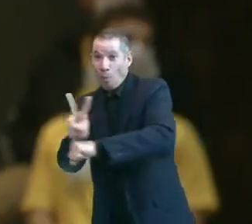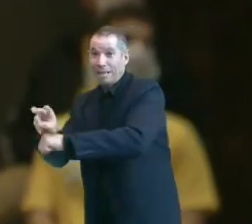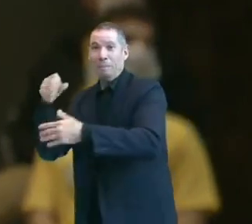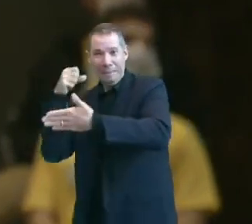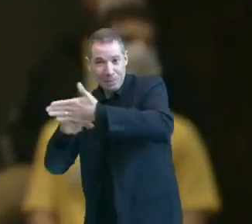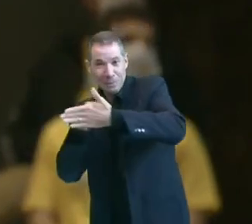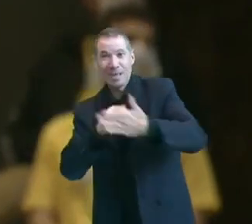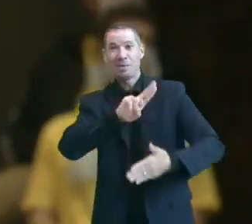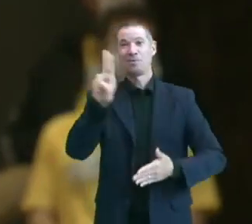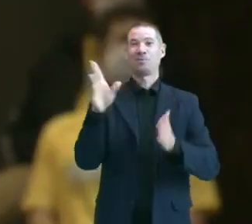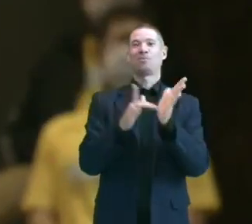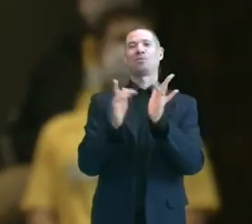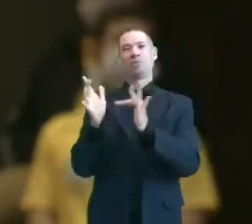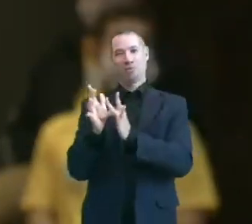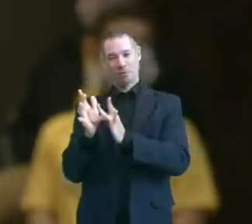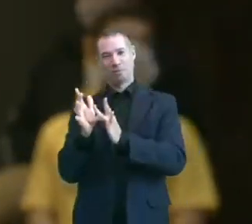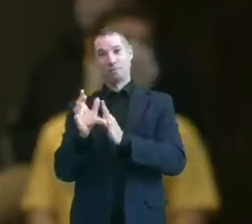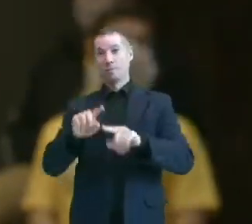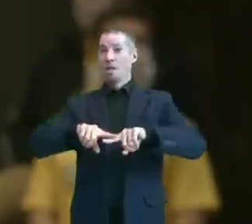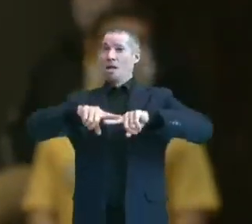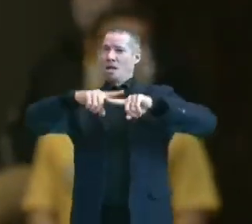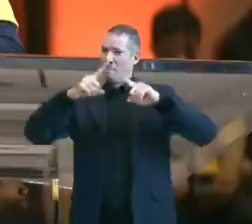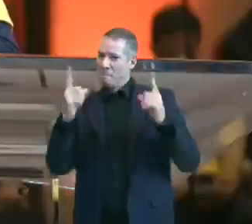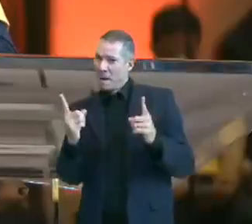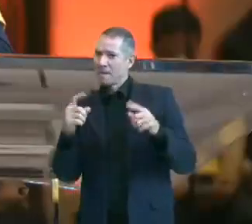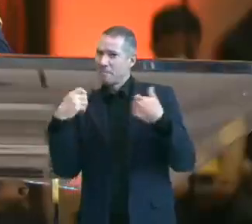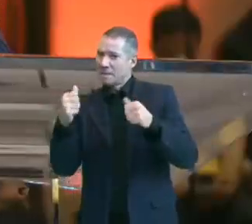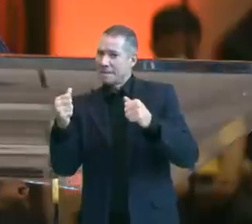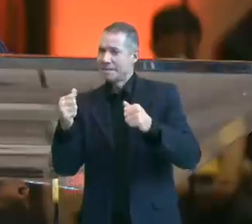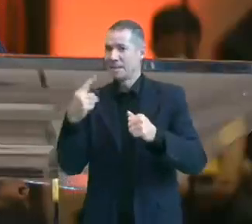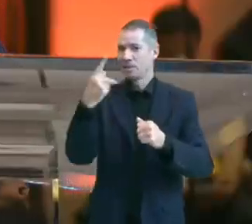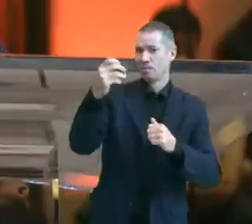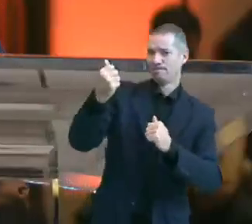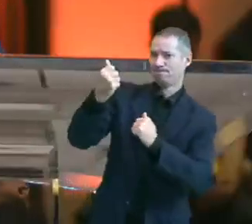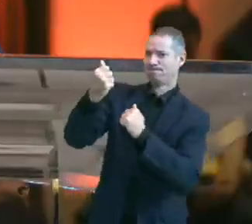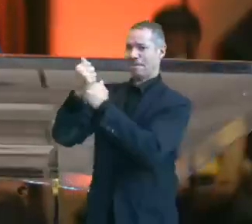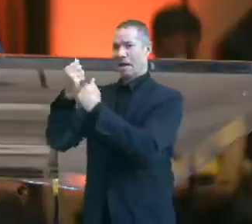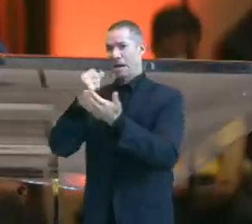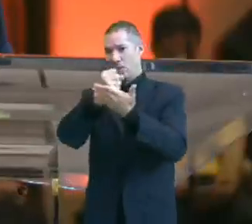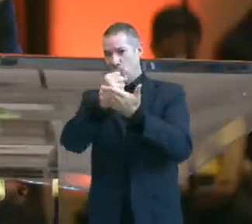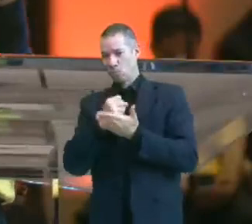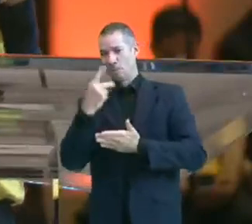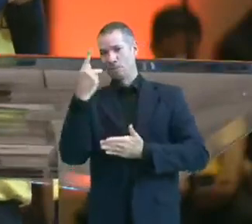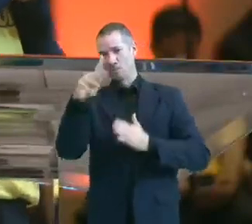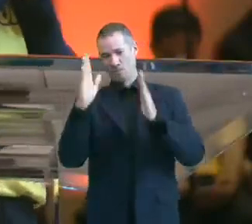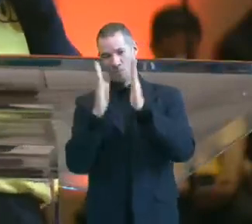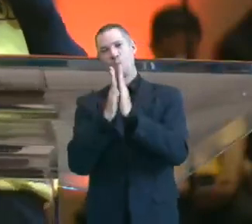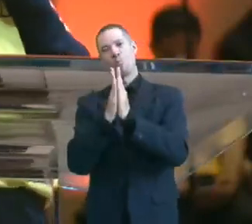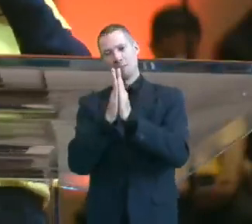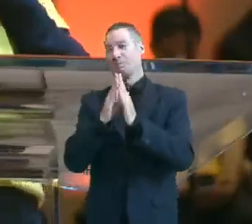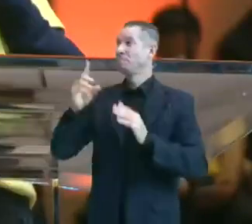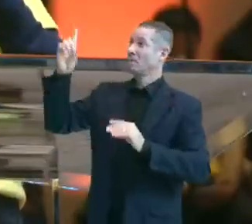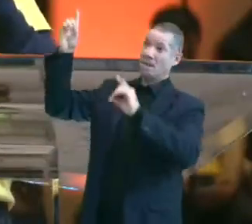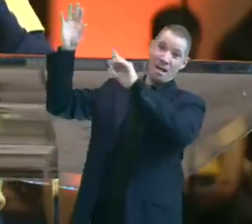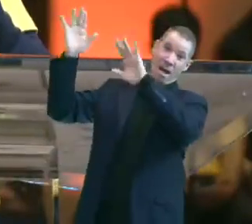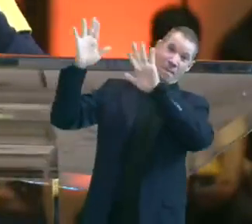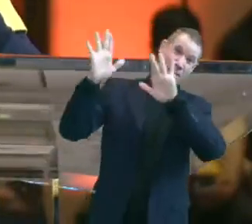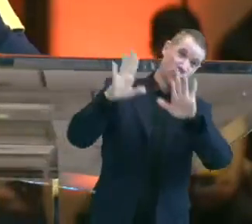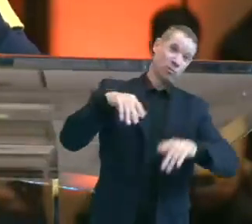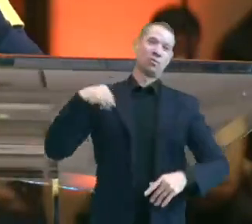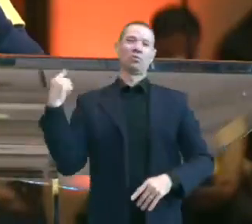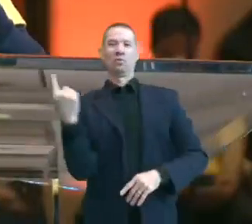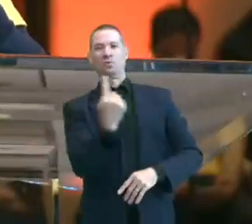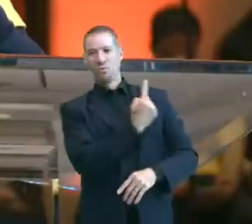de Jesus. Mas a gente precisa do seu apoio, da sua ajuda, das suas orações. Que Deus abençoe